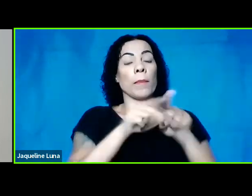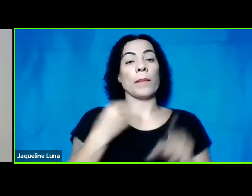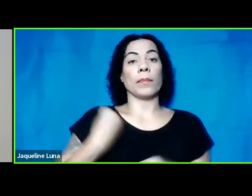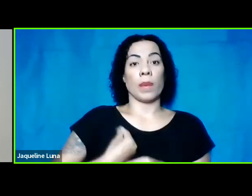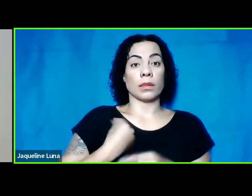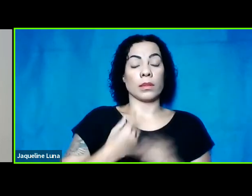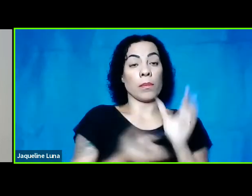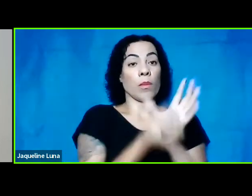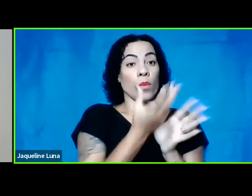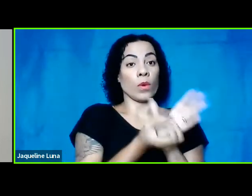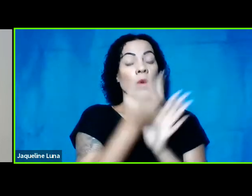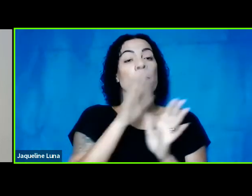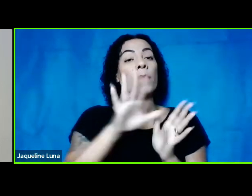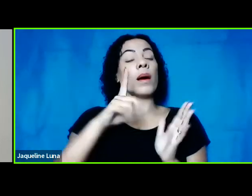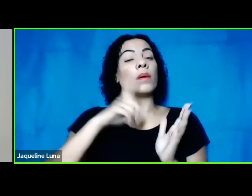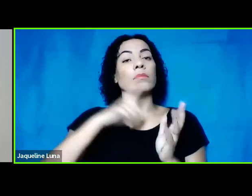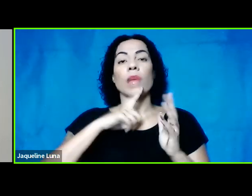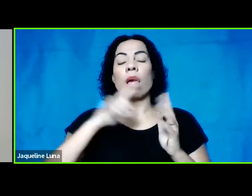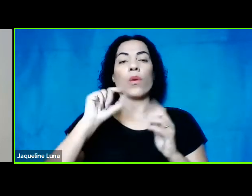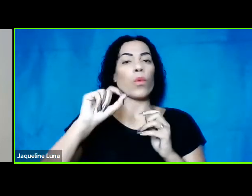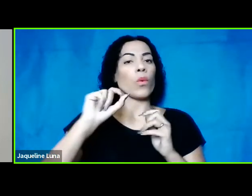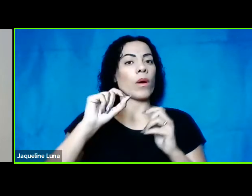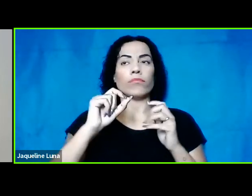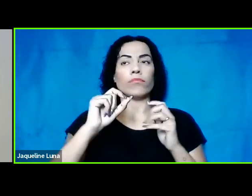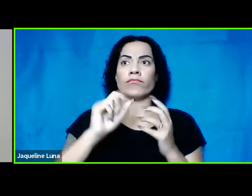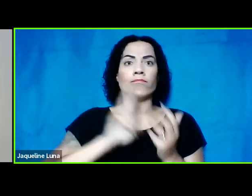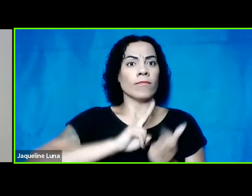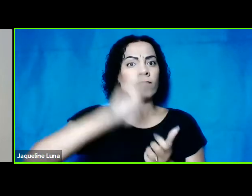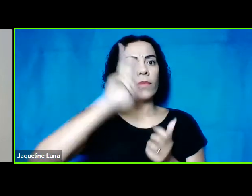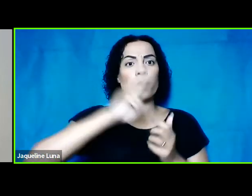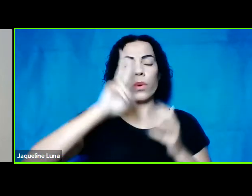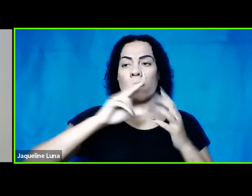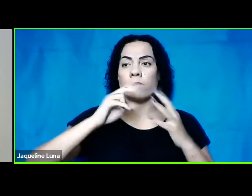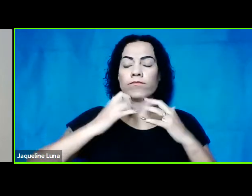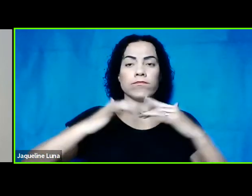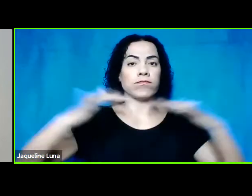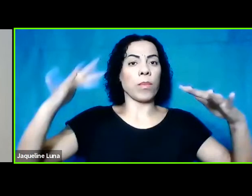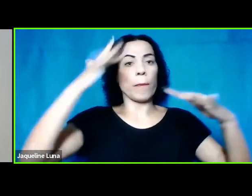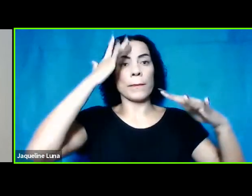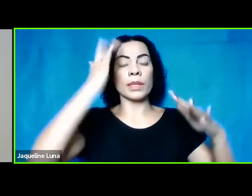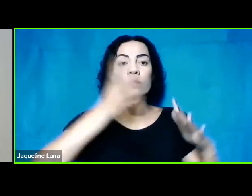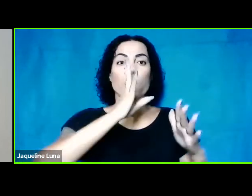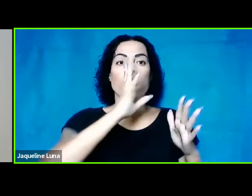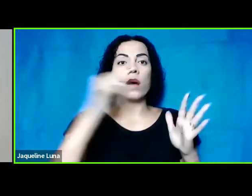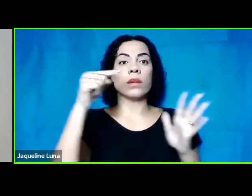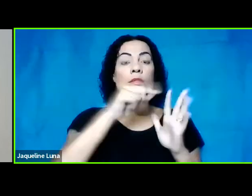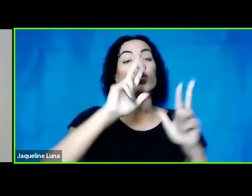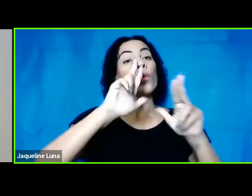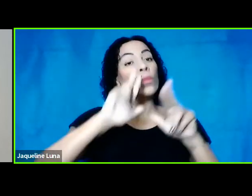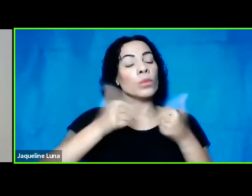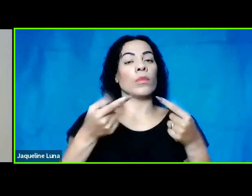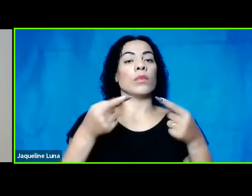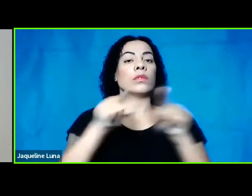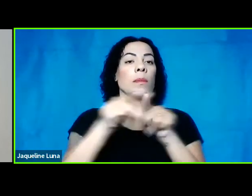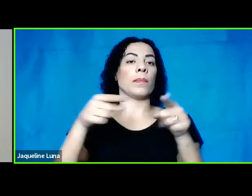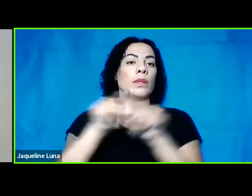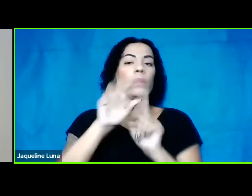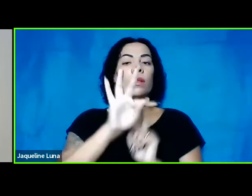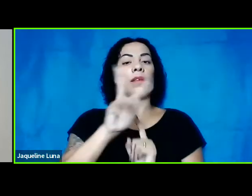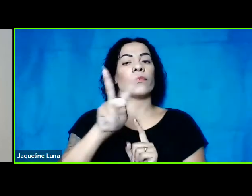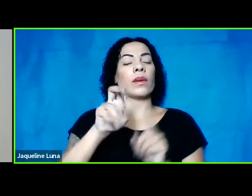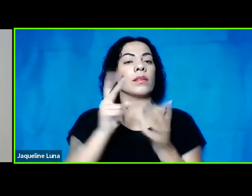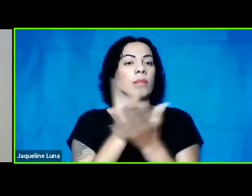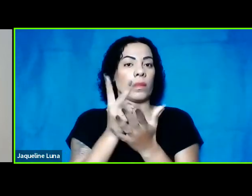mas que tem um alcance também super dimensionado em razão das parcerias que a TVE costuma